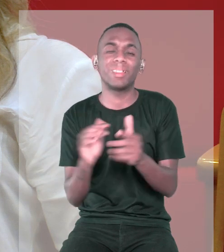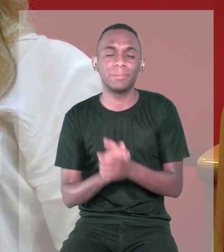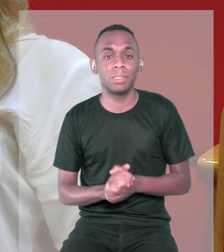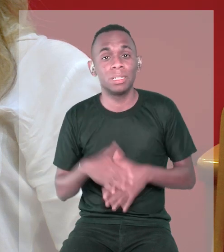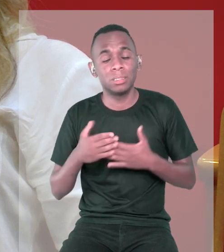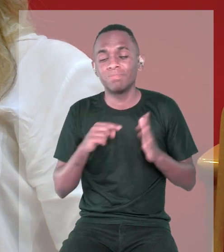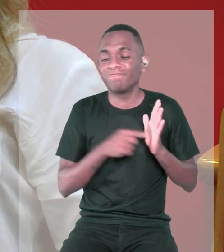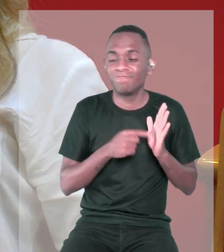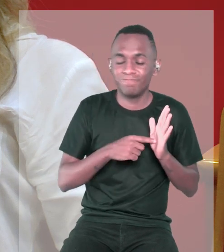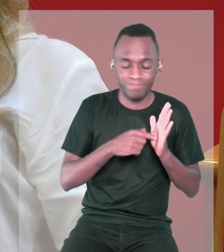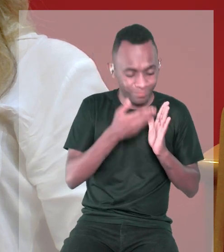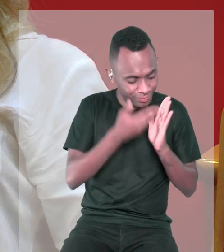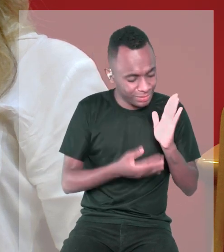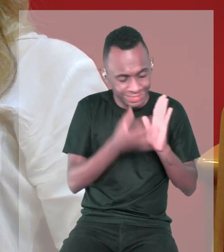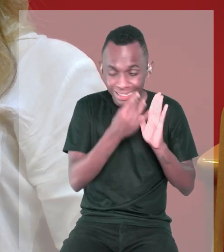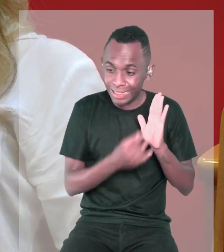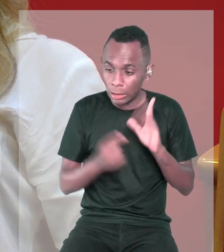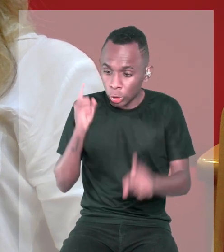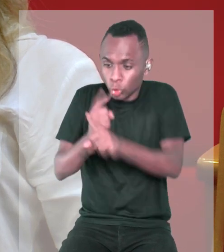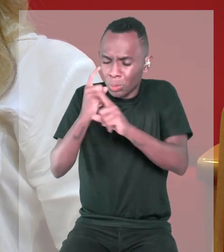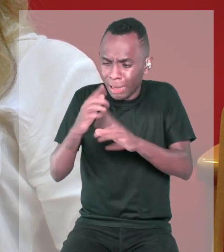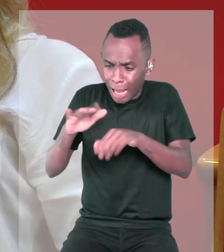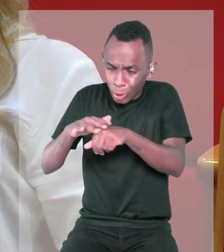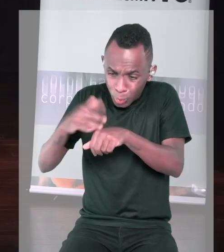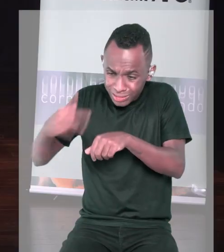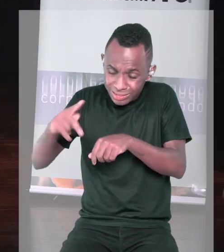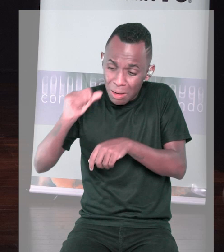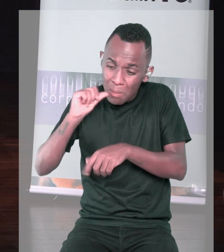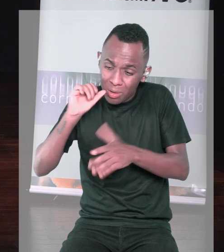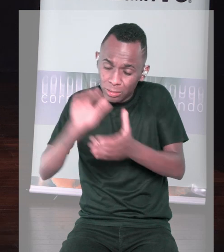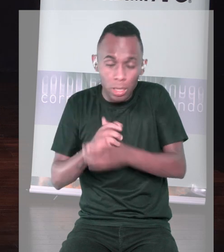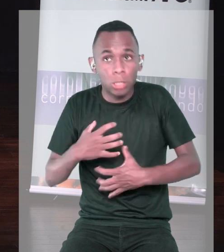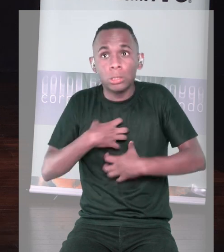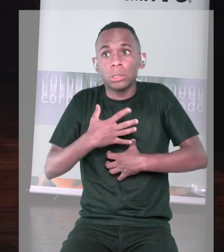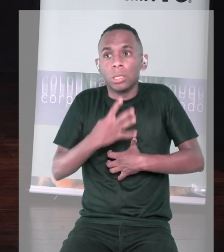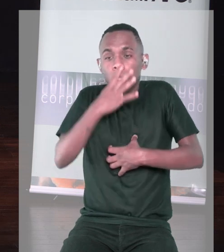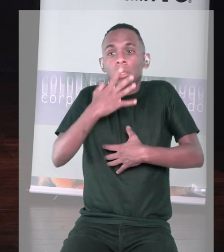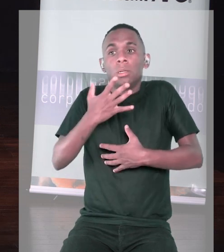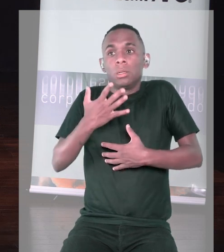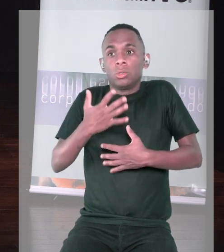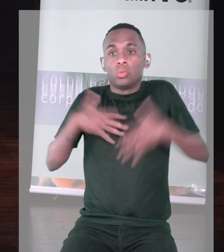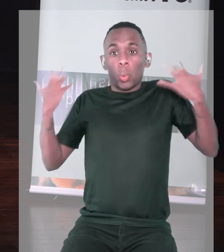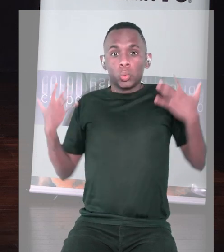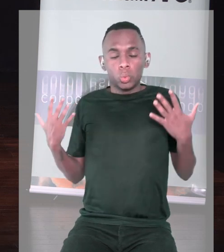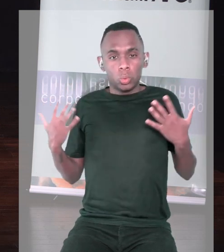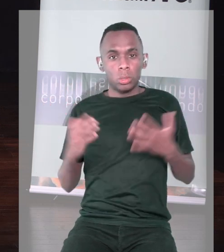sem afetação que André conta dessa descoberta na carta, o que só aumenta o seu